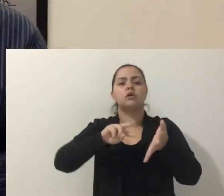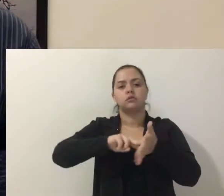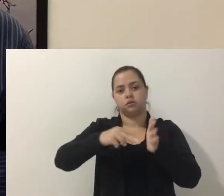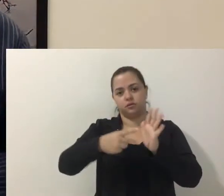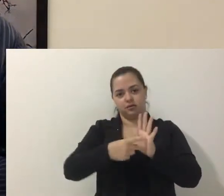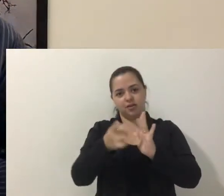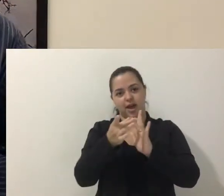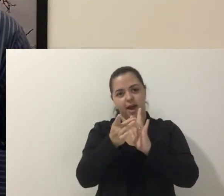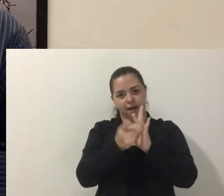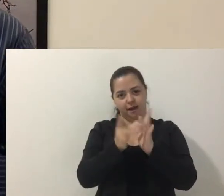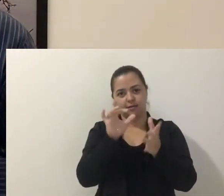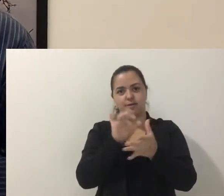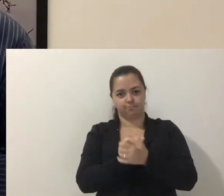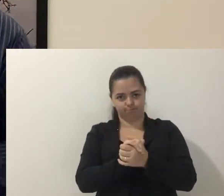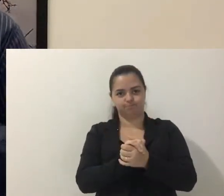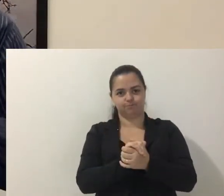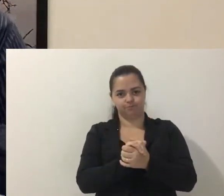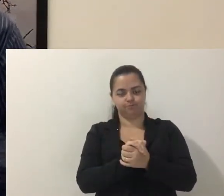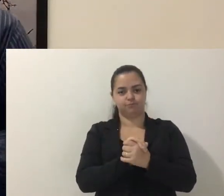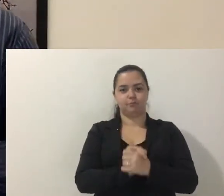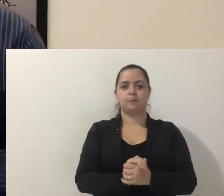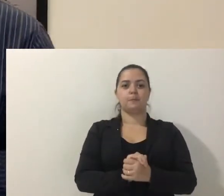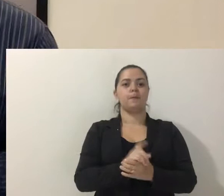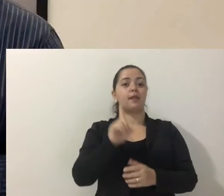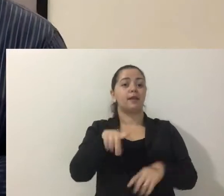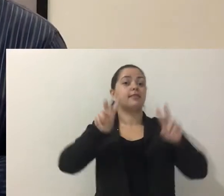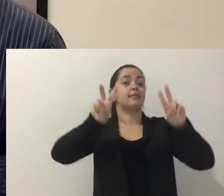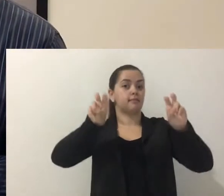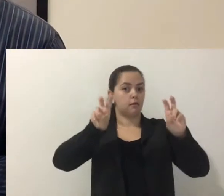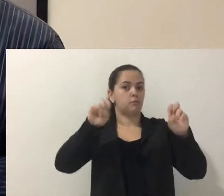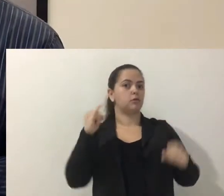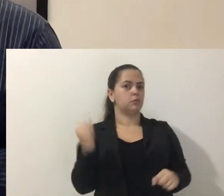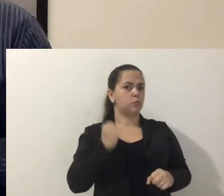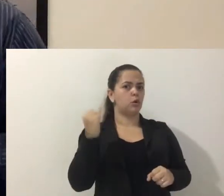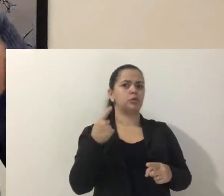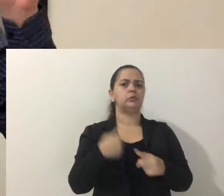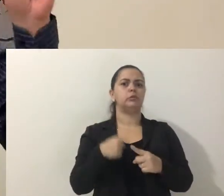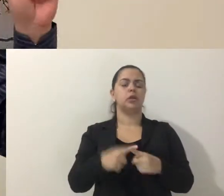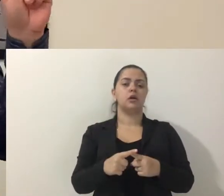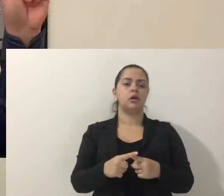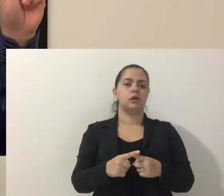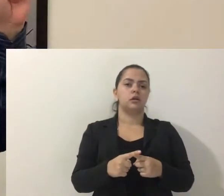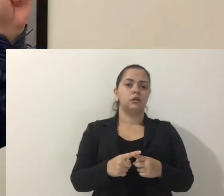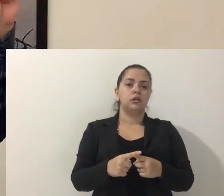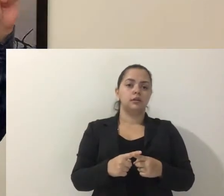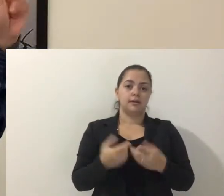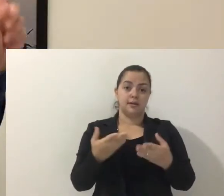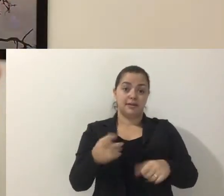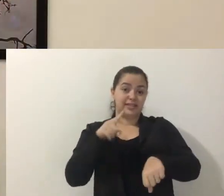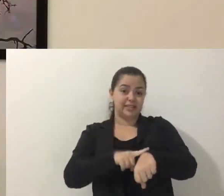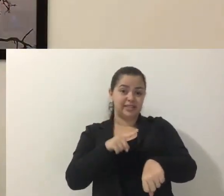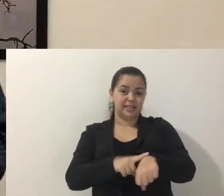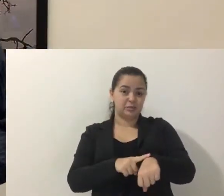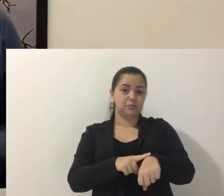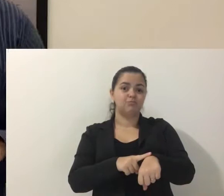acredito que esse assunto é oportuno porque nós vivemos dias à semelhança dos